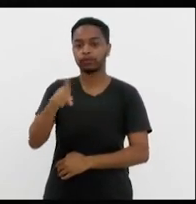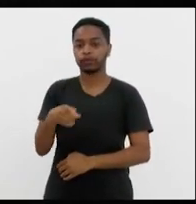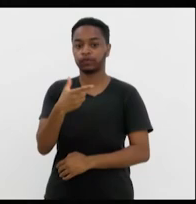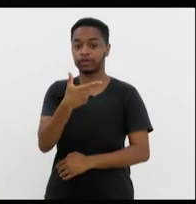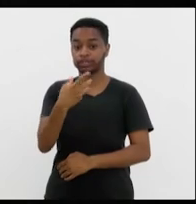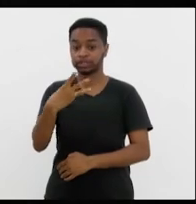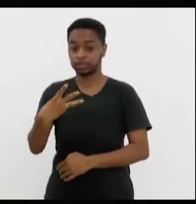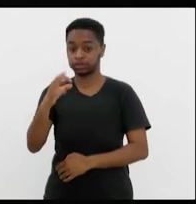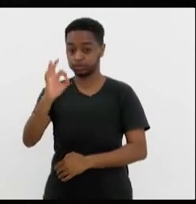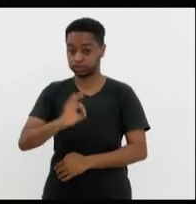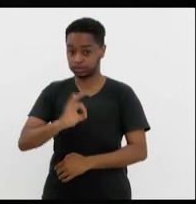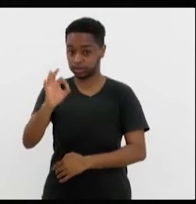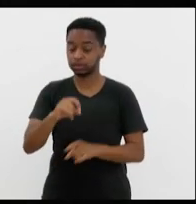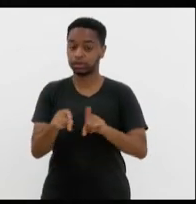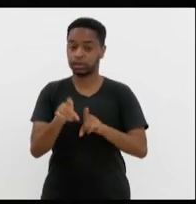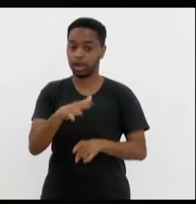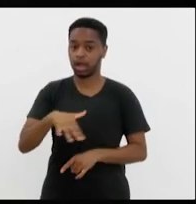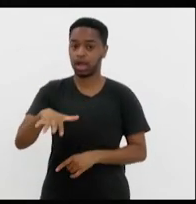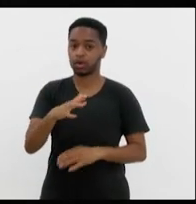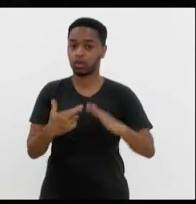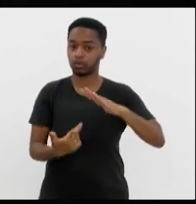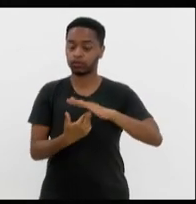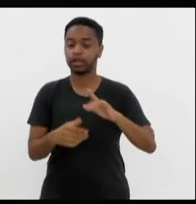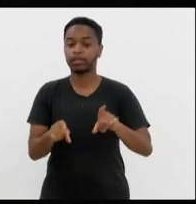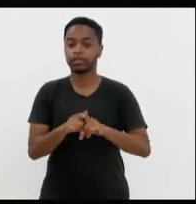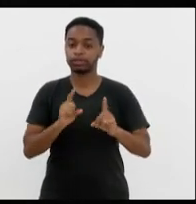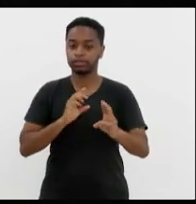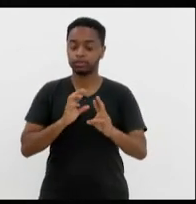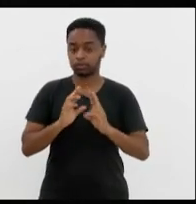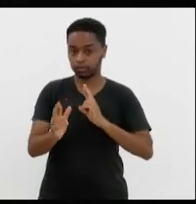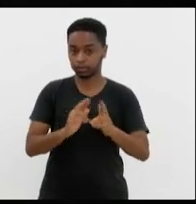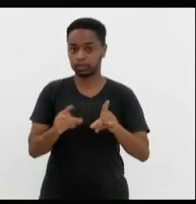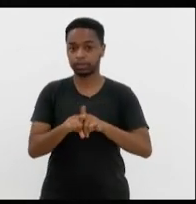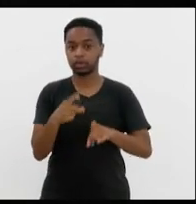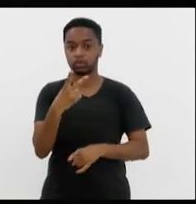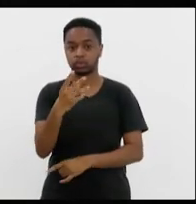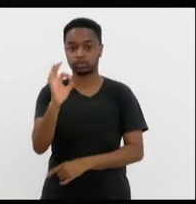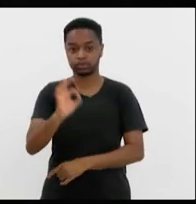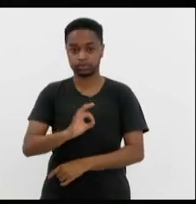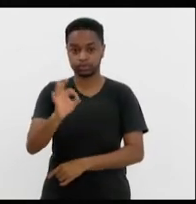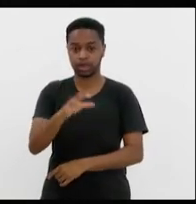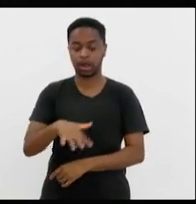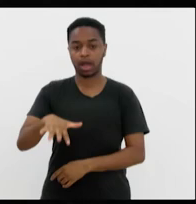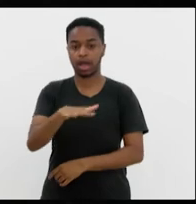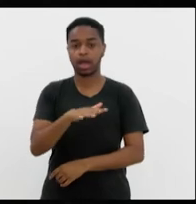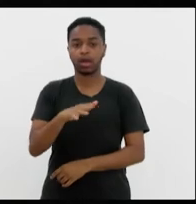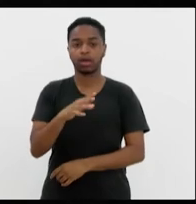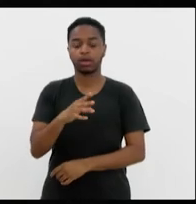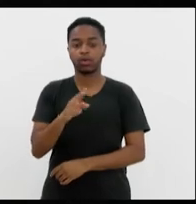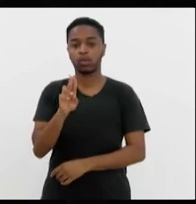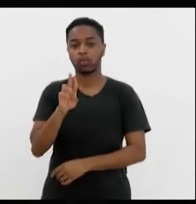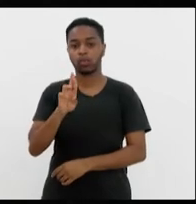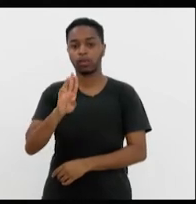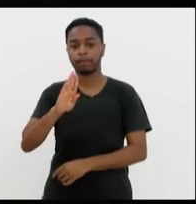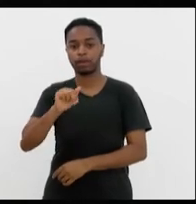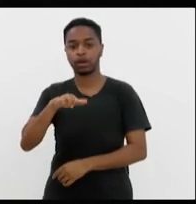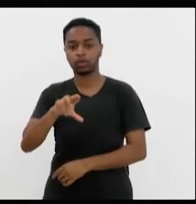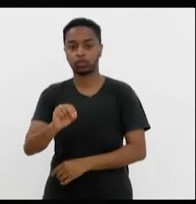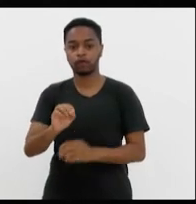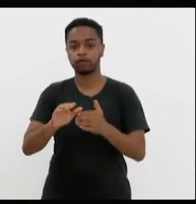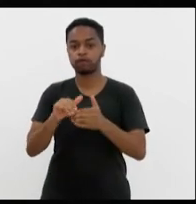4,23% para o serviço rodoviário e de 2% para o serviço urbano fora da região